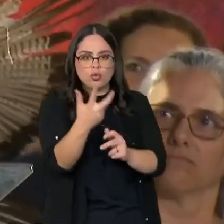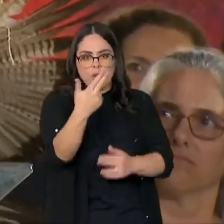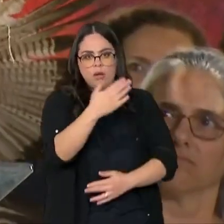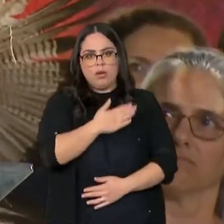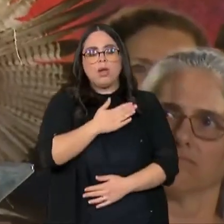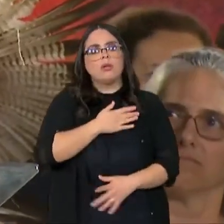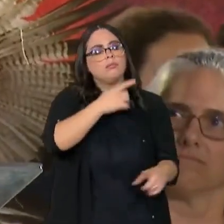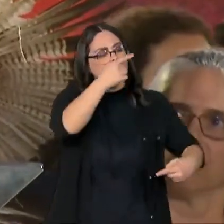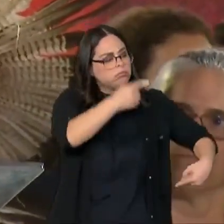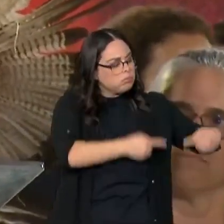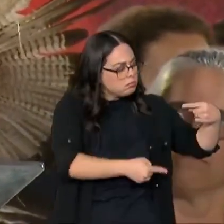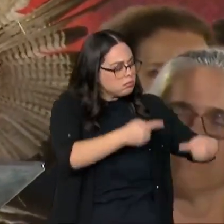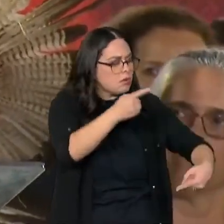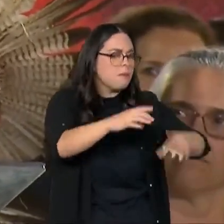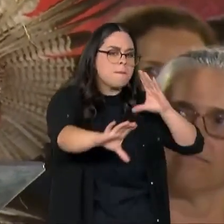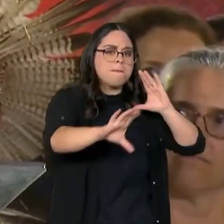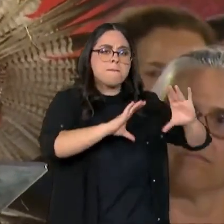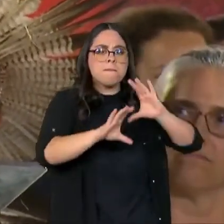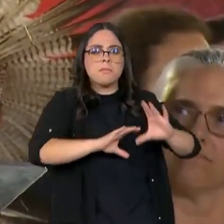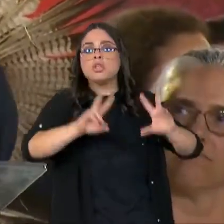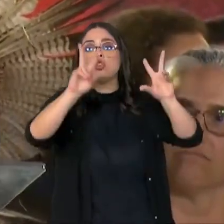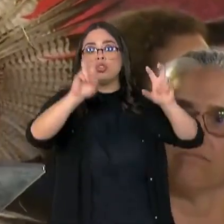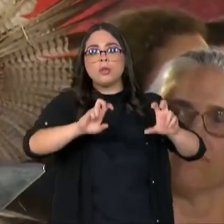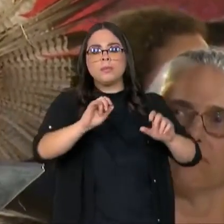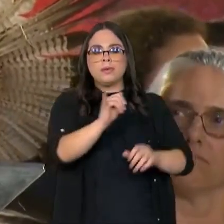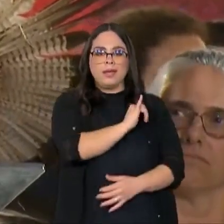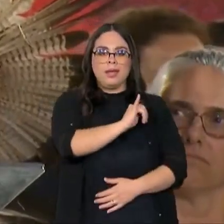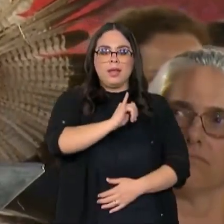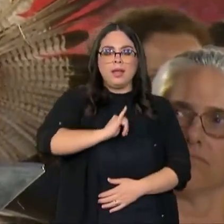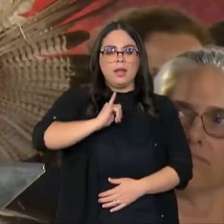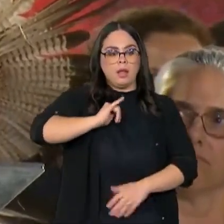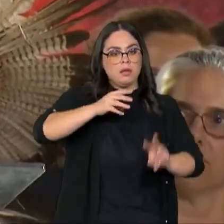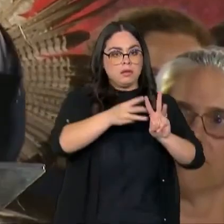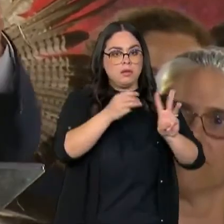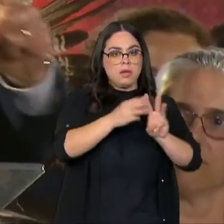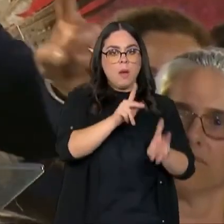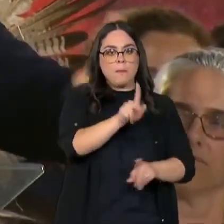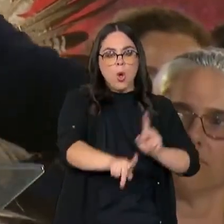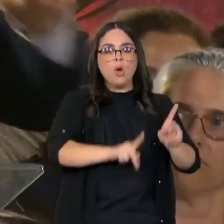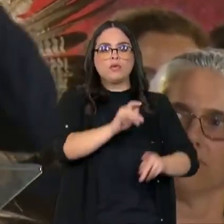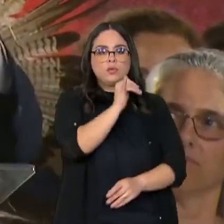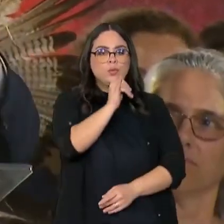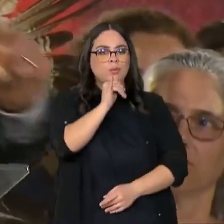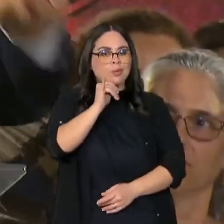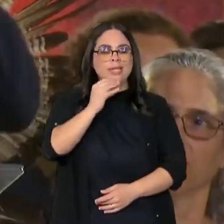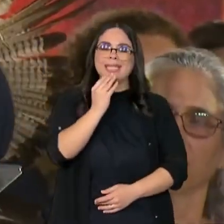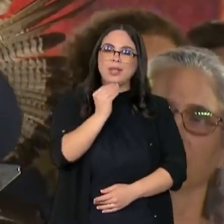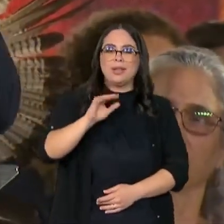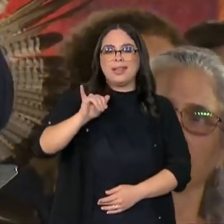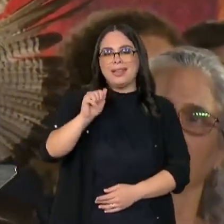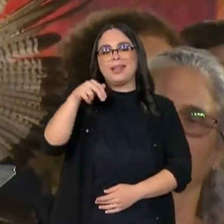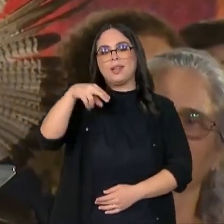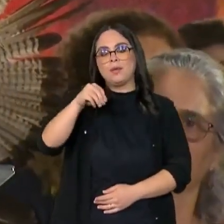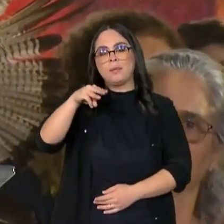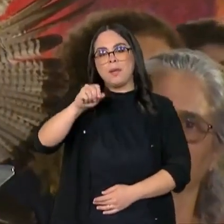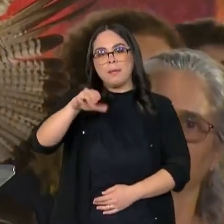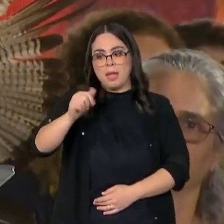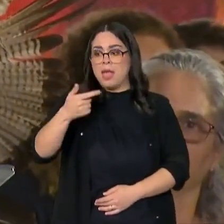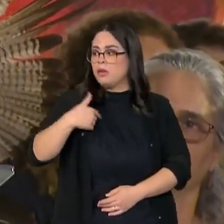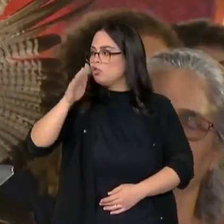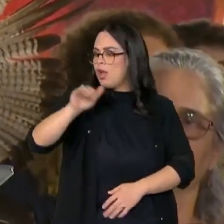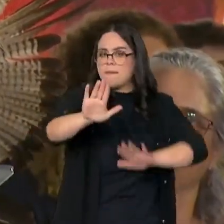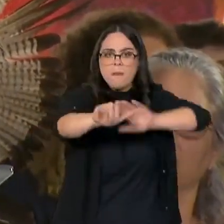para discutir a questão dos Yanomamis. Nunca. Eu já fiz reunião várias vezes com mais de 20